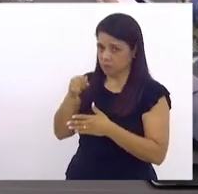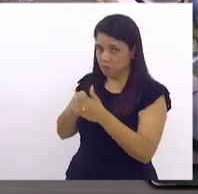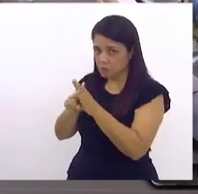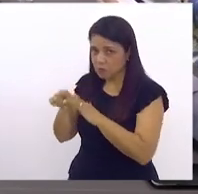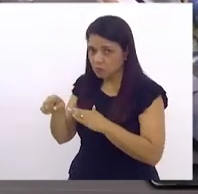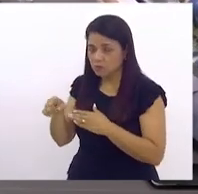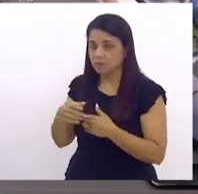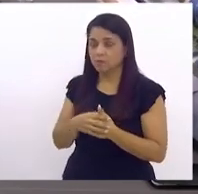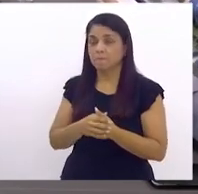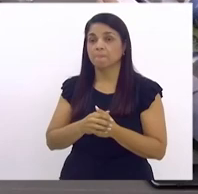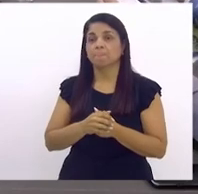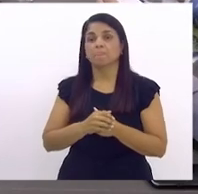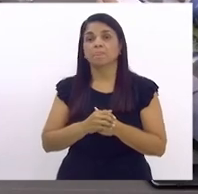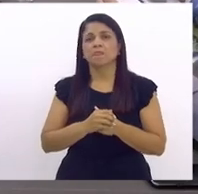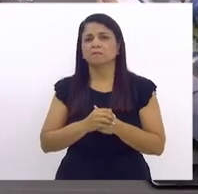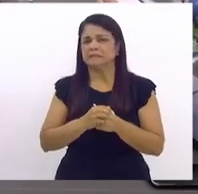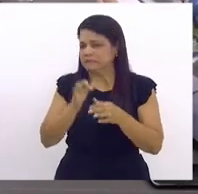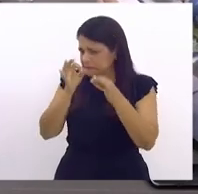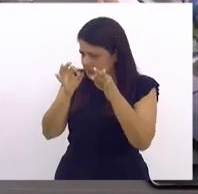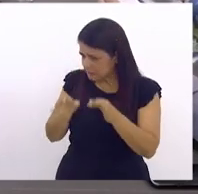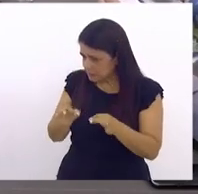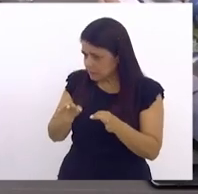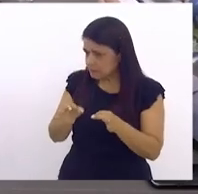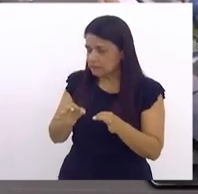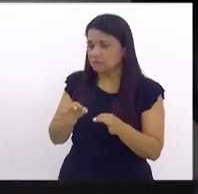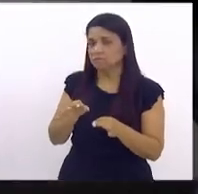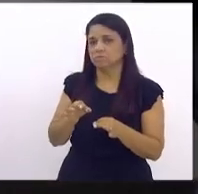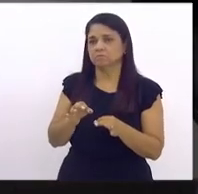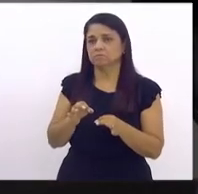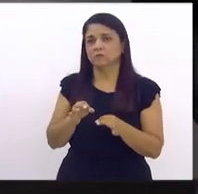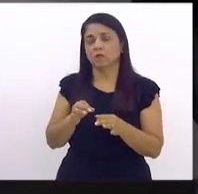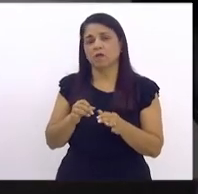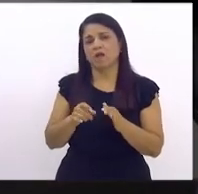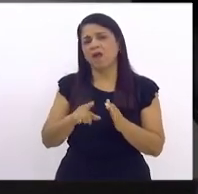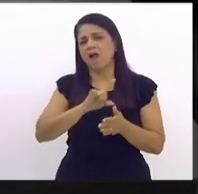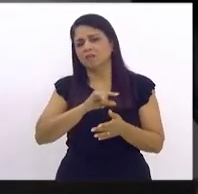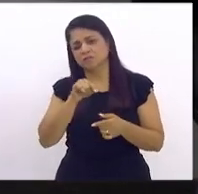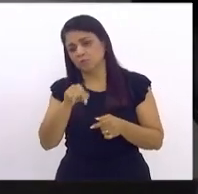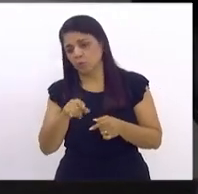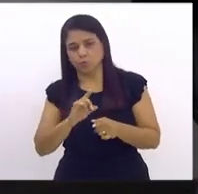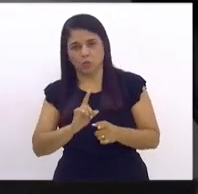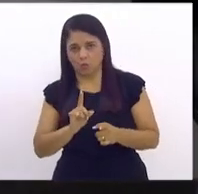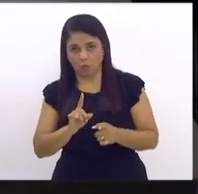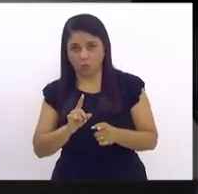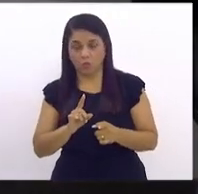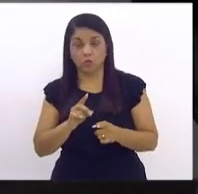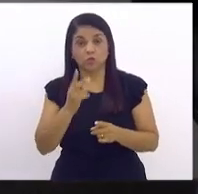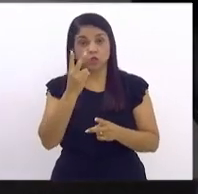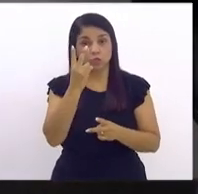Uhum. Eu tenho certeza, e aí não sei se anterior a essa, não. A gente já votou uma. Dois